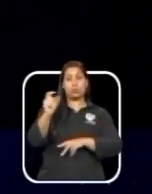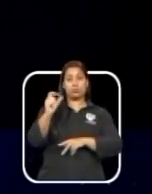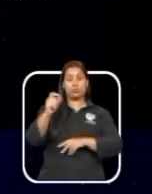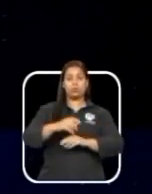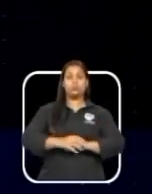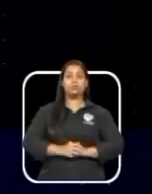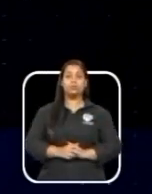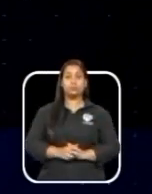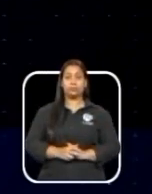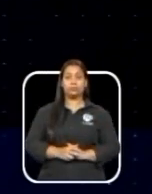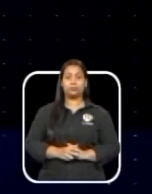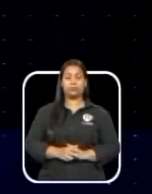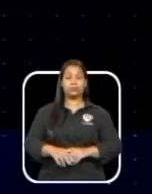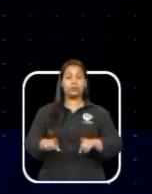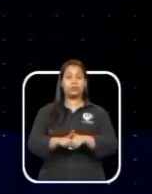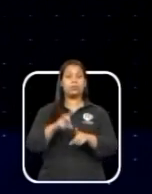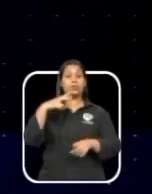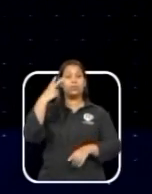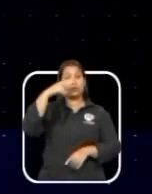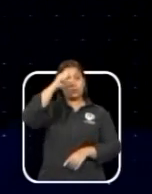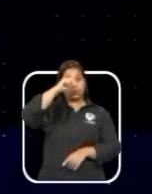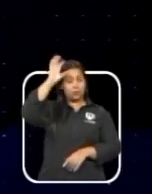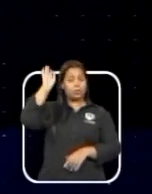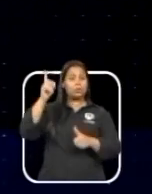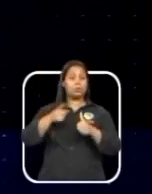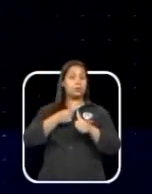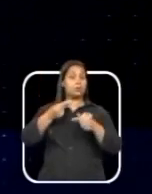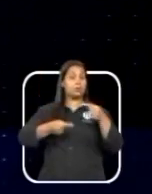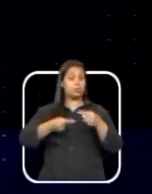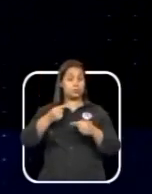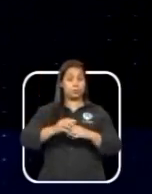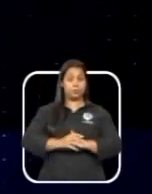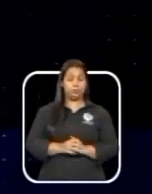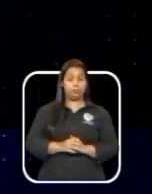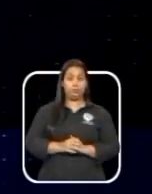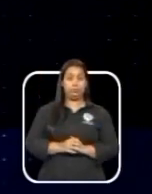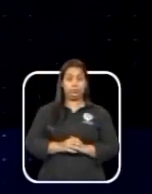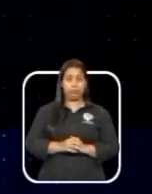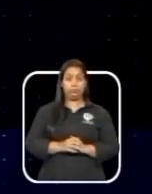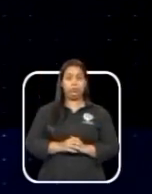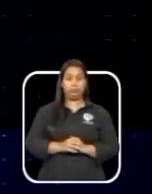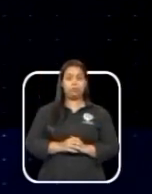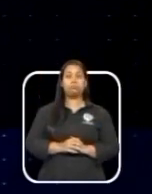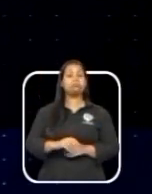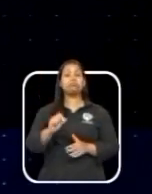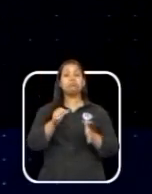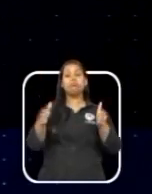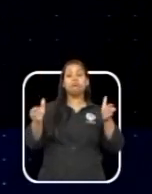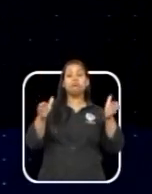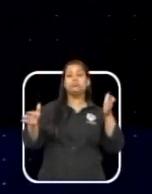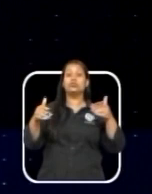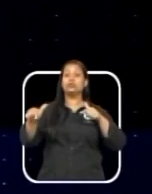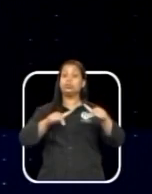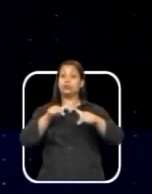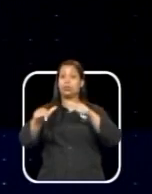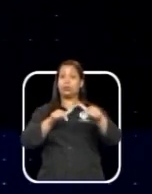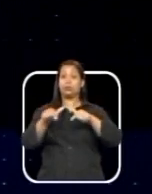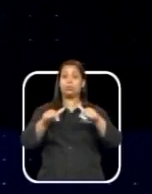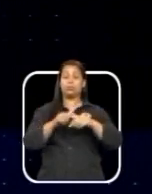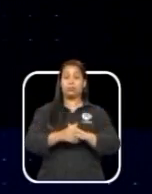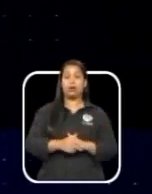Azul. De João Paulo Rilo, em primeira discussão, que regulamenta a jornada de